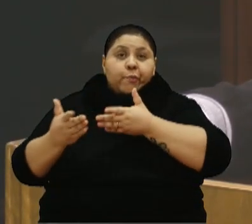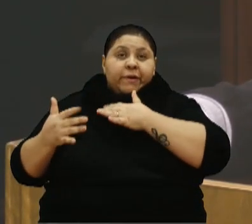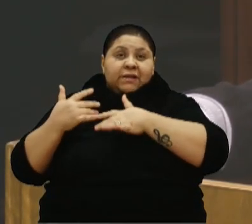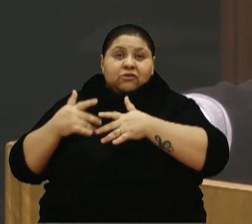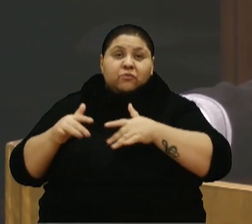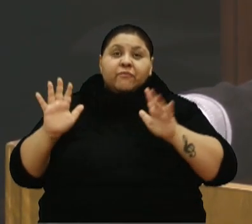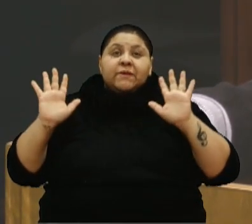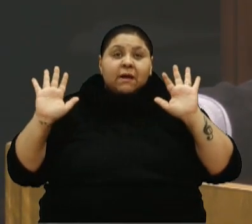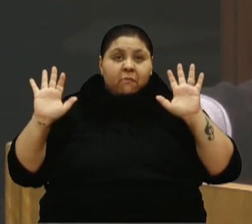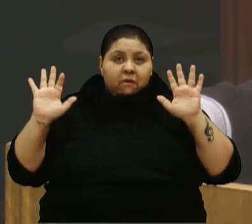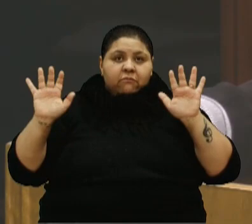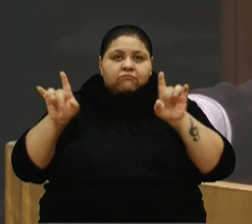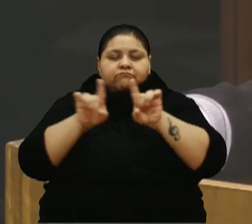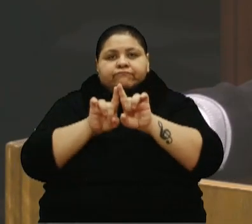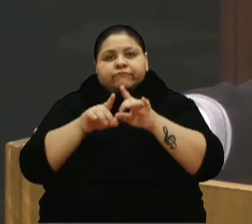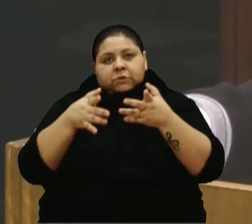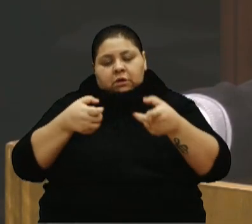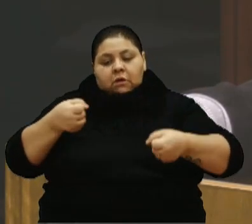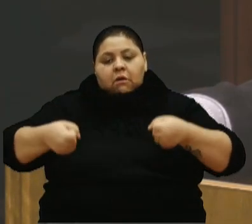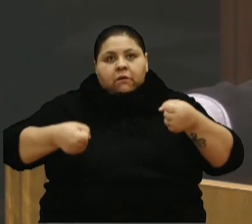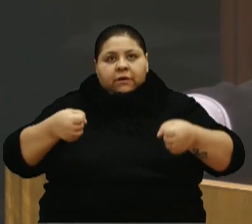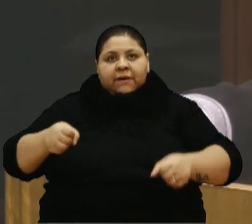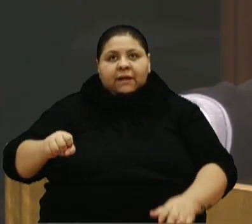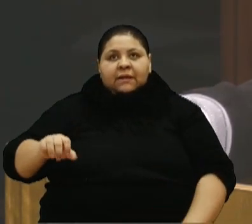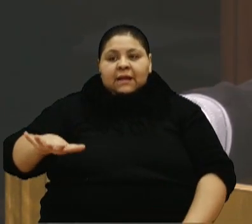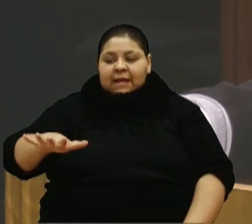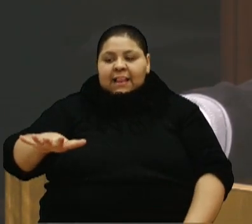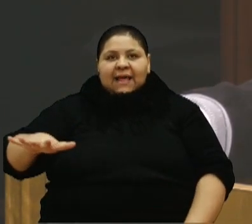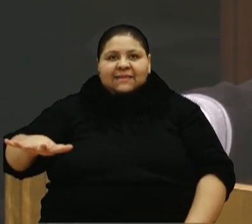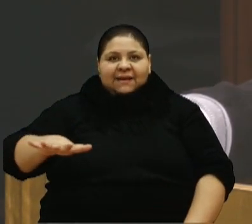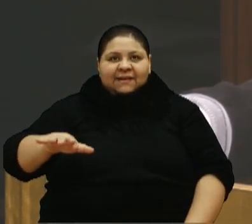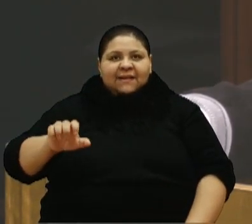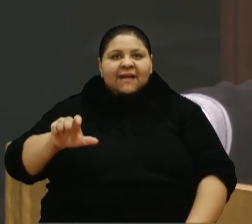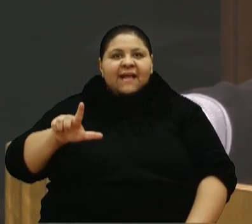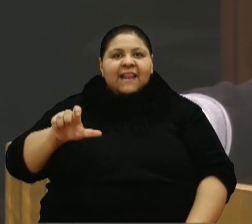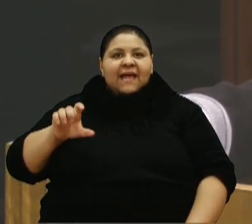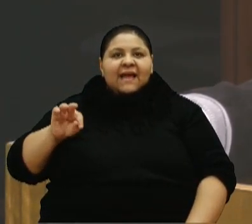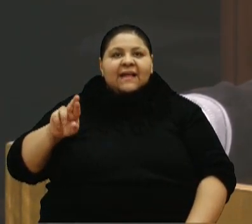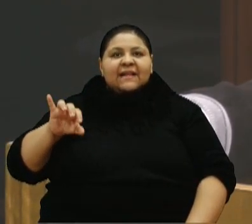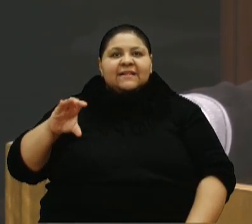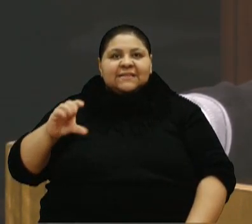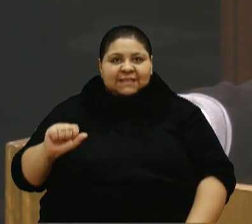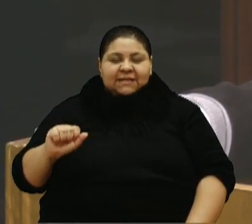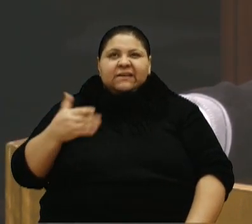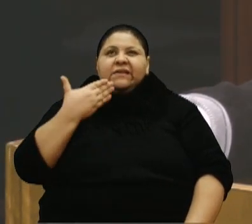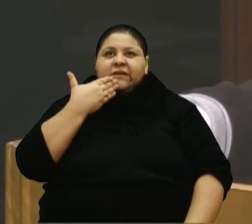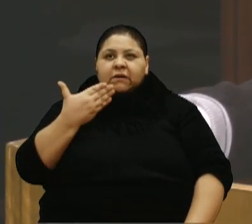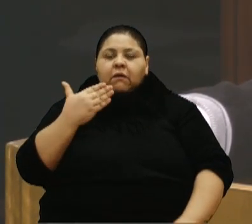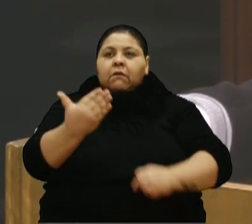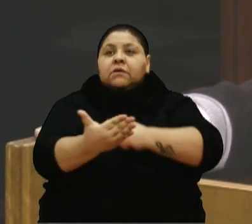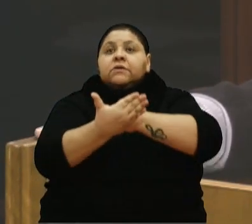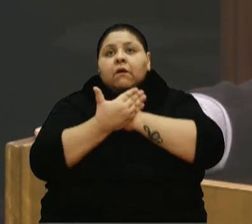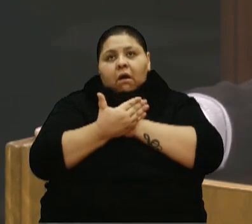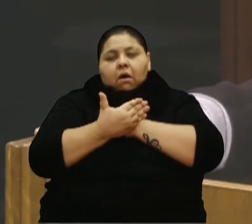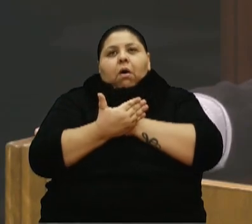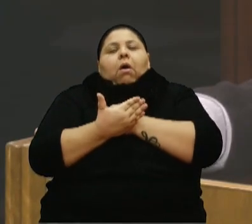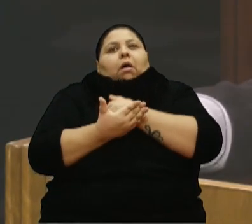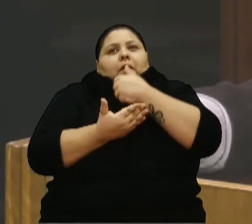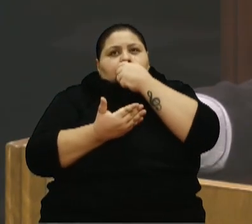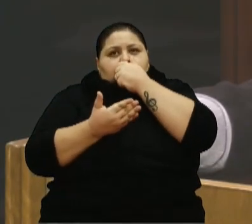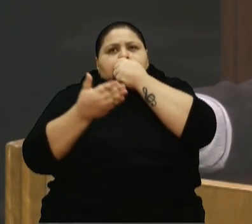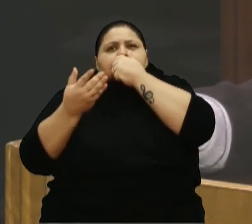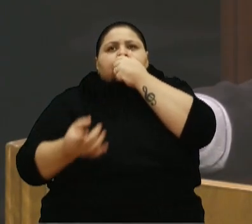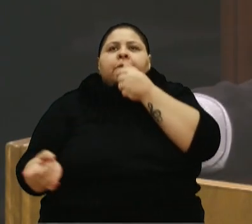da mão também, então a cadeira é elétrica. E ontem ela me solicitou que eu fosse lá para ajudar ela, a